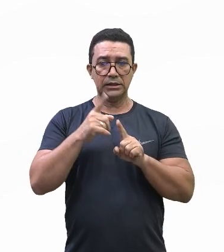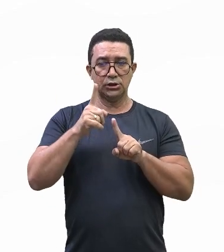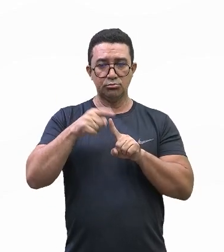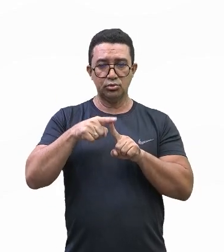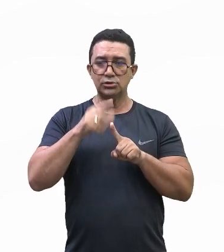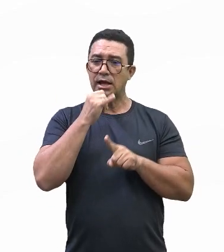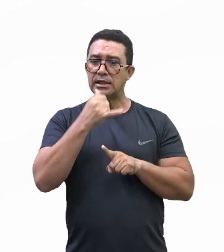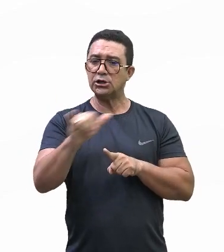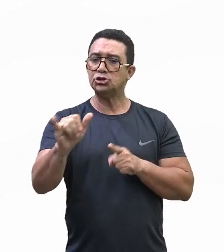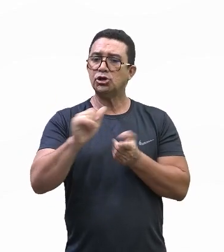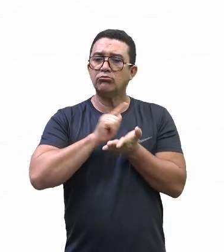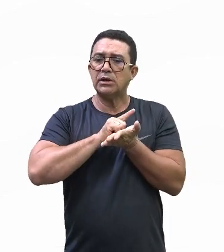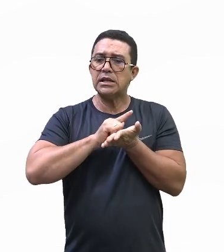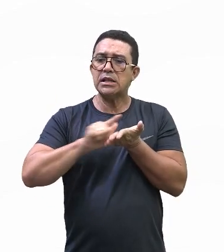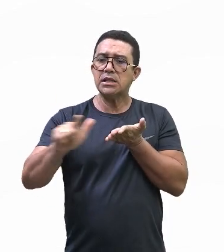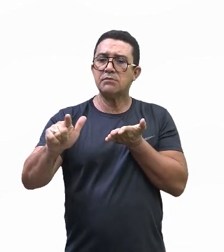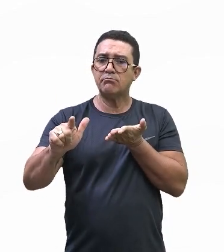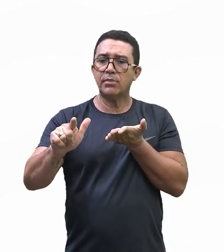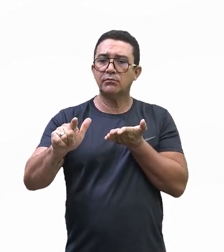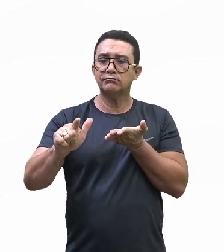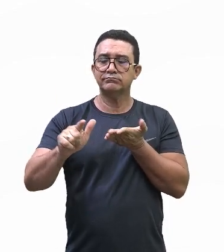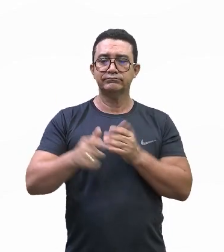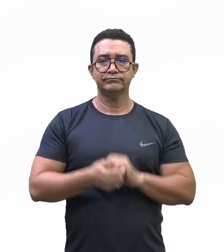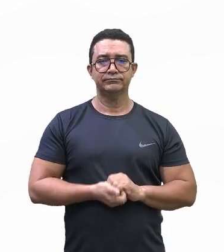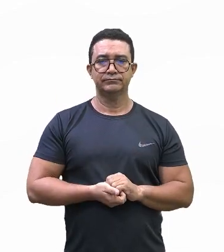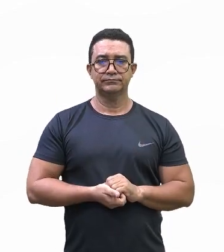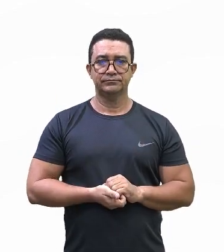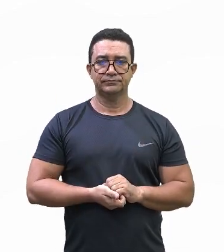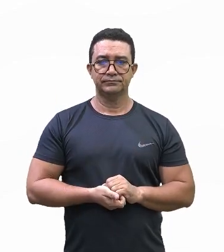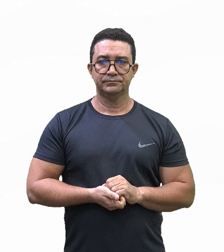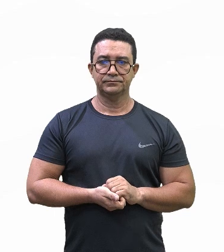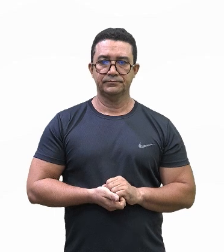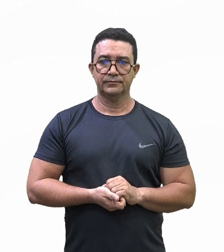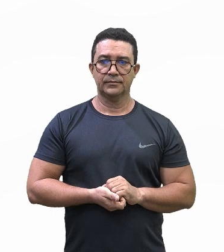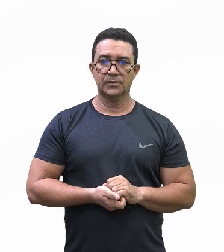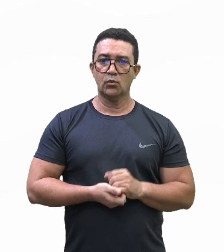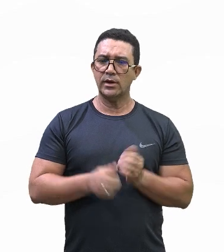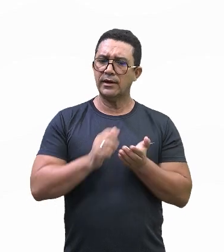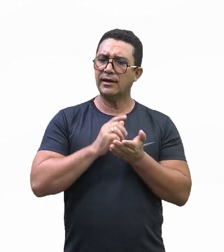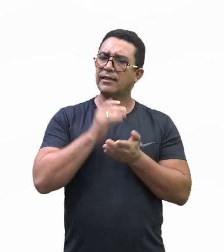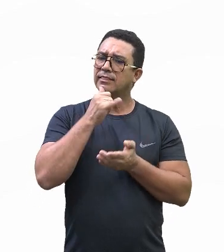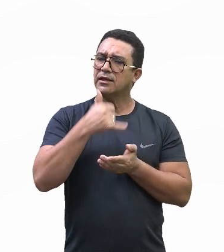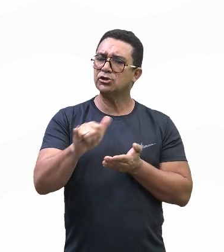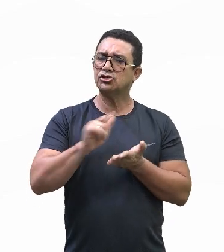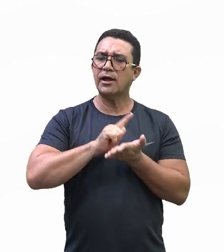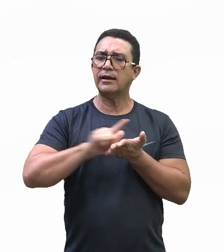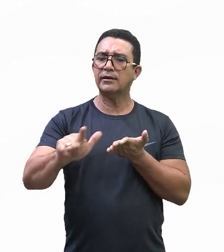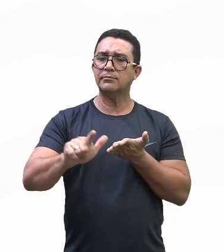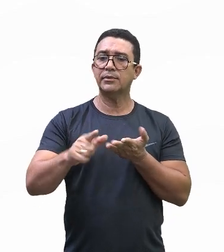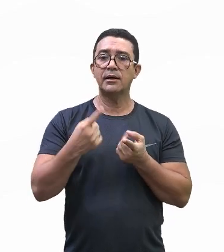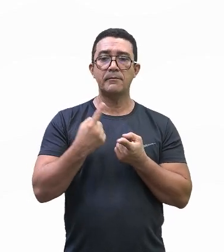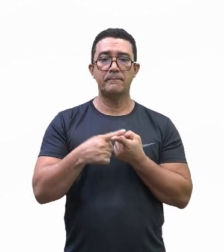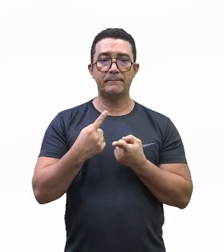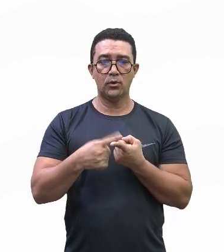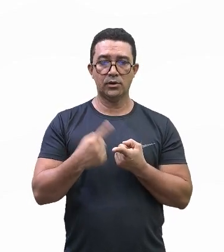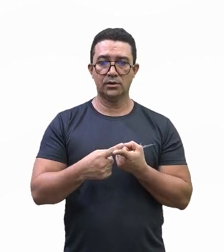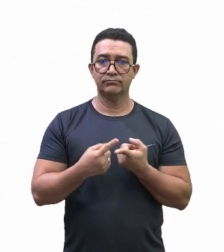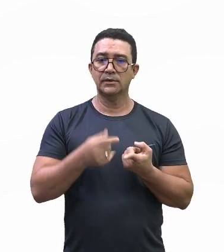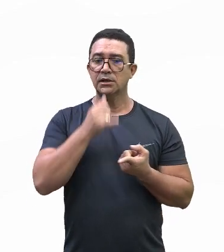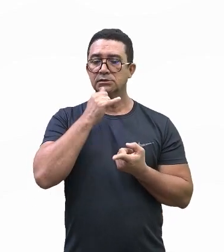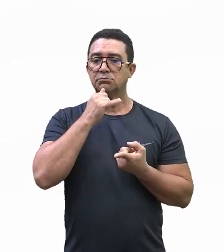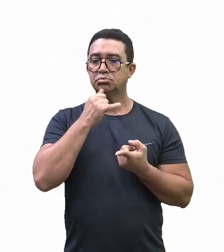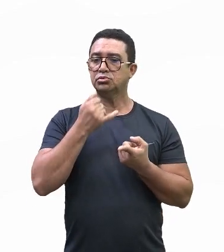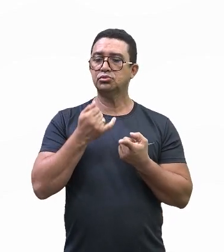limpas, tá? E gravem essa palavrinha que ela vai ser muito falada ainda na aula de hoje, uma energia limpa, pois os resíduos deixados